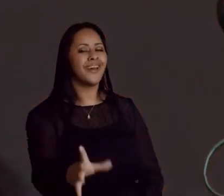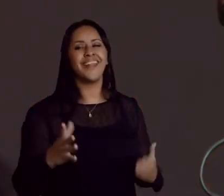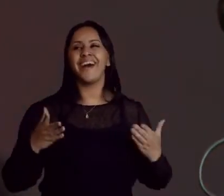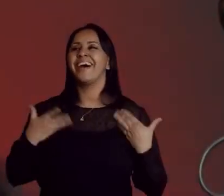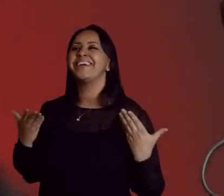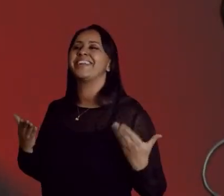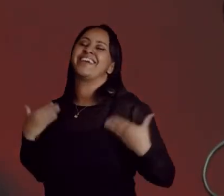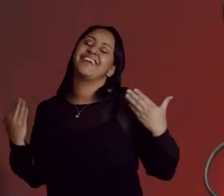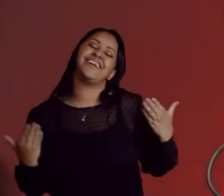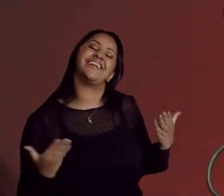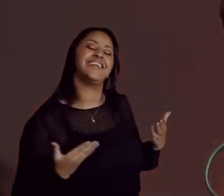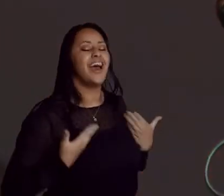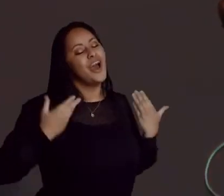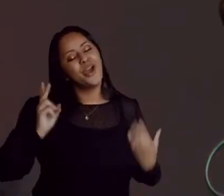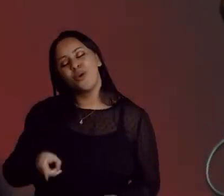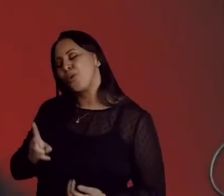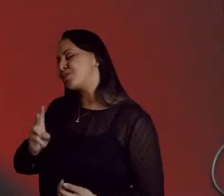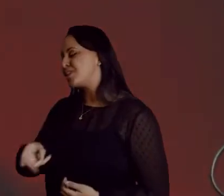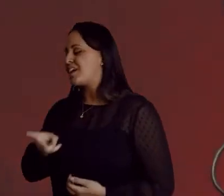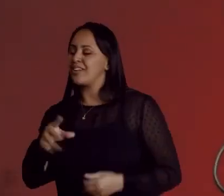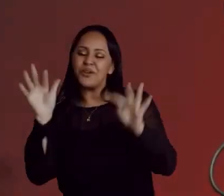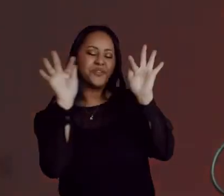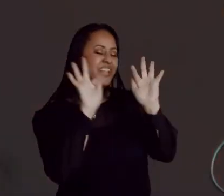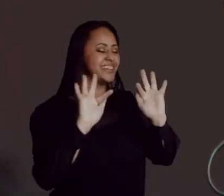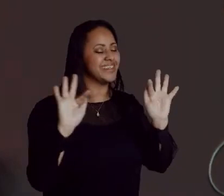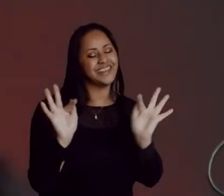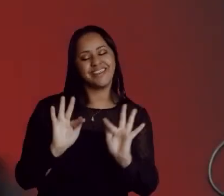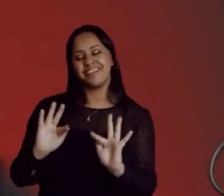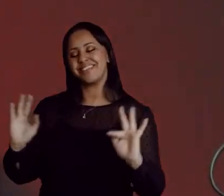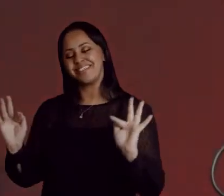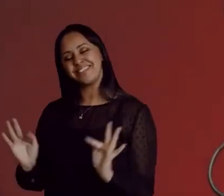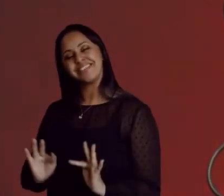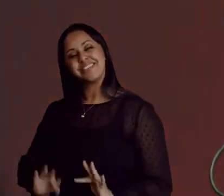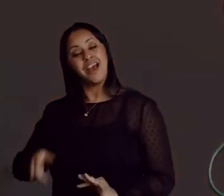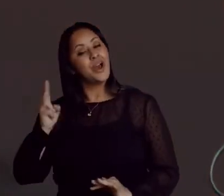me alegrarei, todavia me